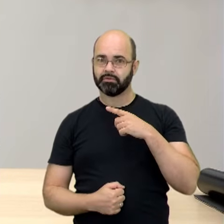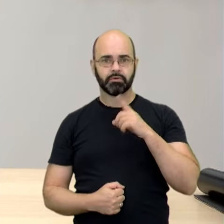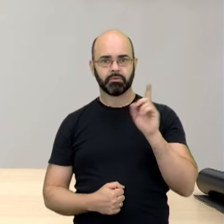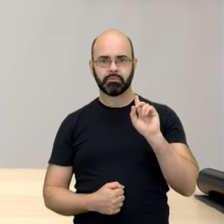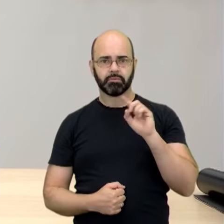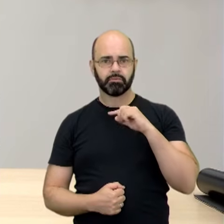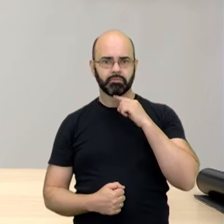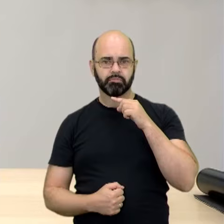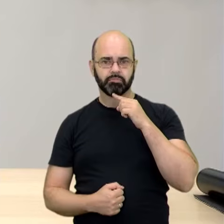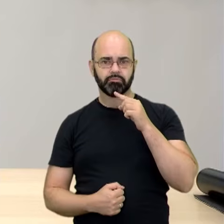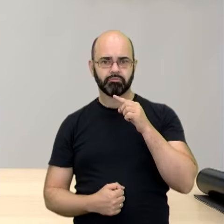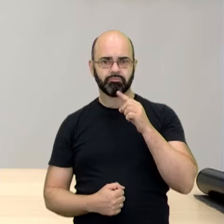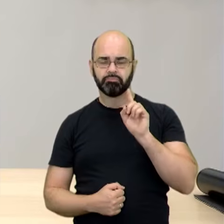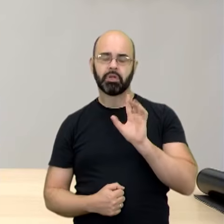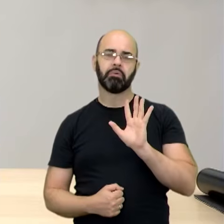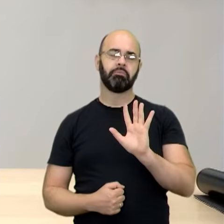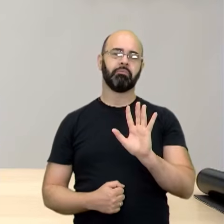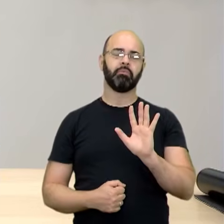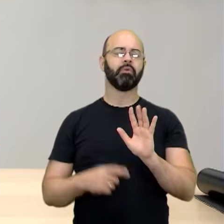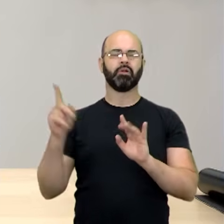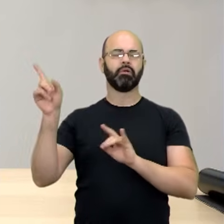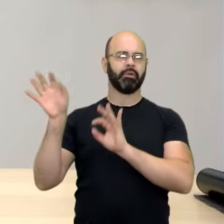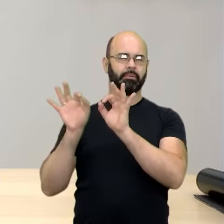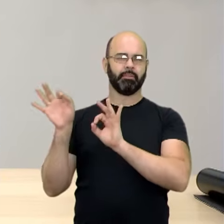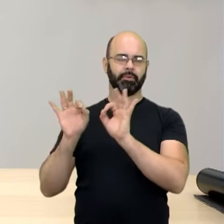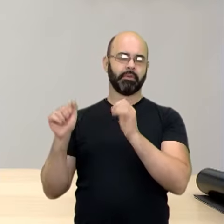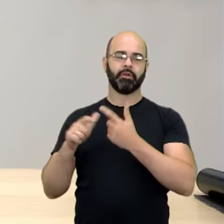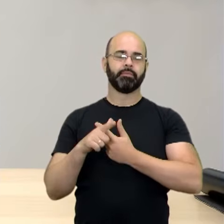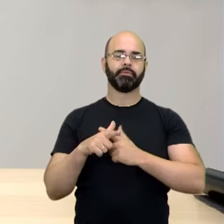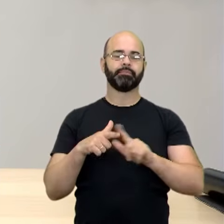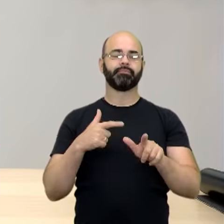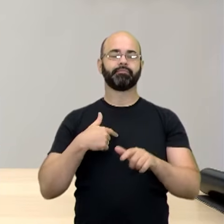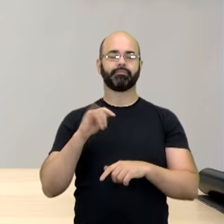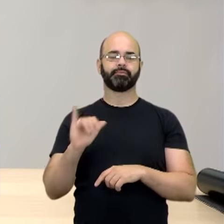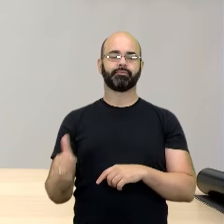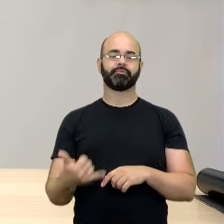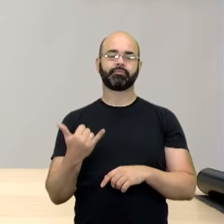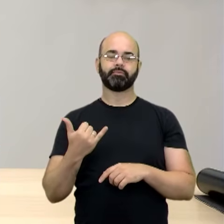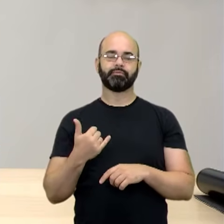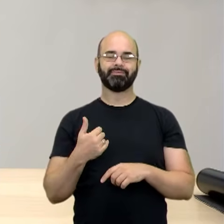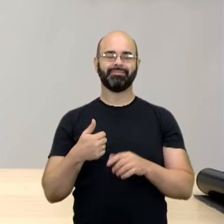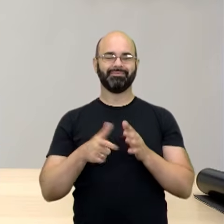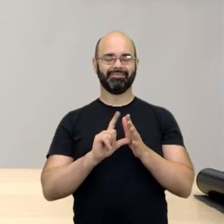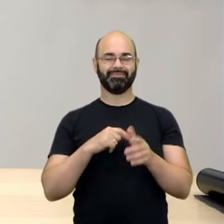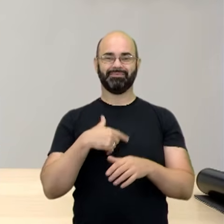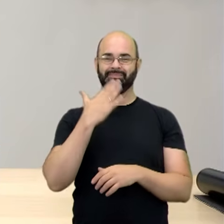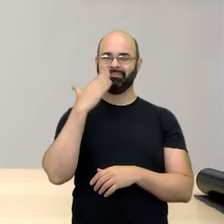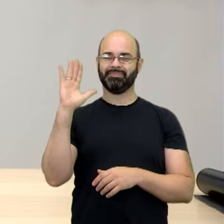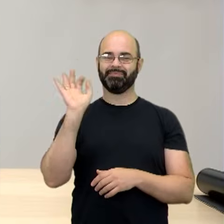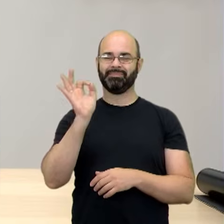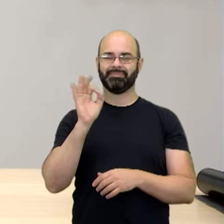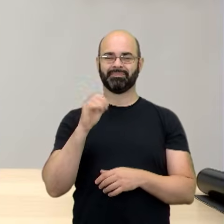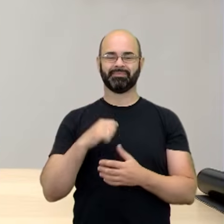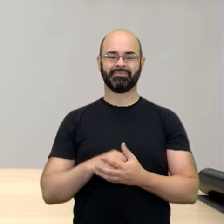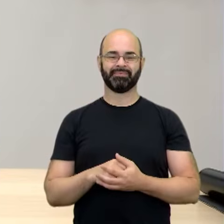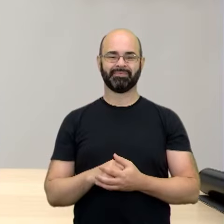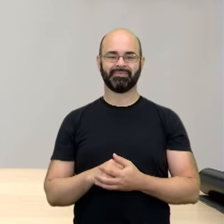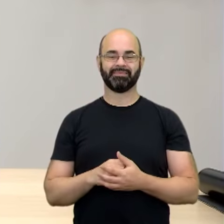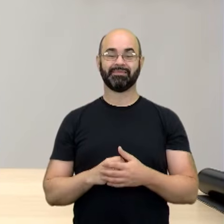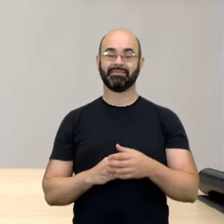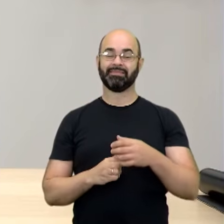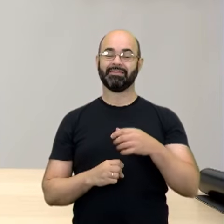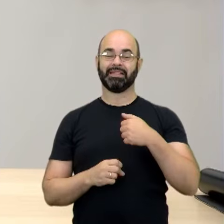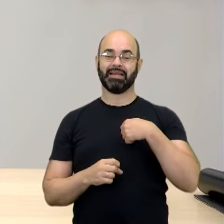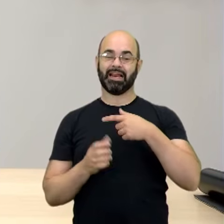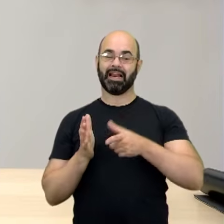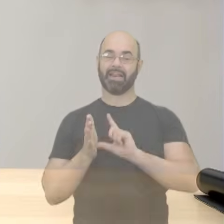Não? Então, vou fazer o seguinte, enquanto a Larissa se prepara, eu quero mostrar para vocês, que eu até prometi, né, o que eu falei, gente? Eu vou